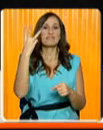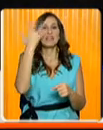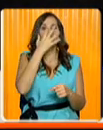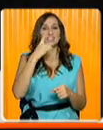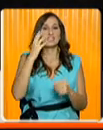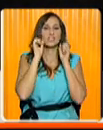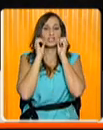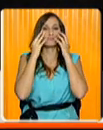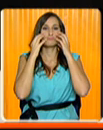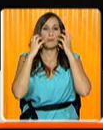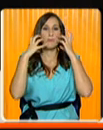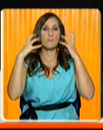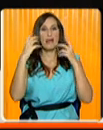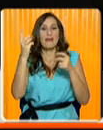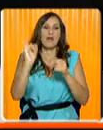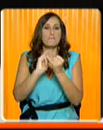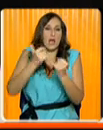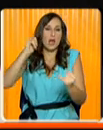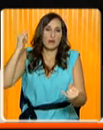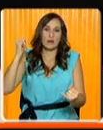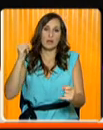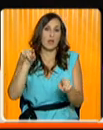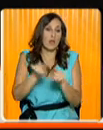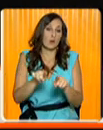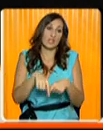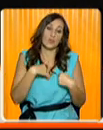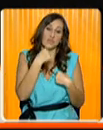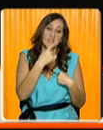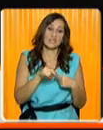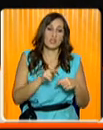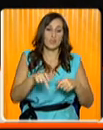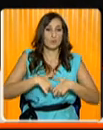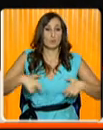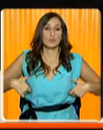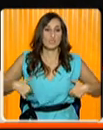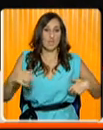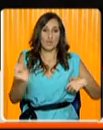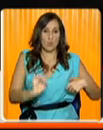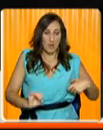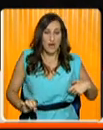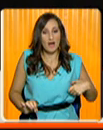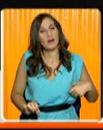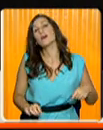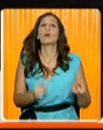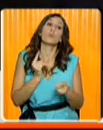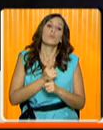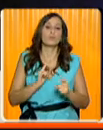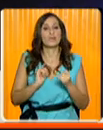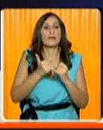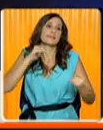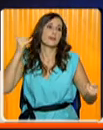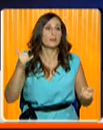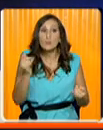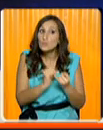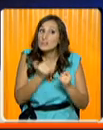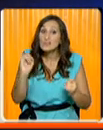3 dias é sexy. Ora bem, é a mesma coisa que eu dizer assim, vou andar sem sutiã, porque é